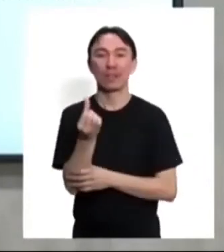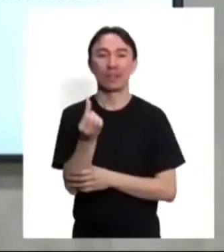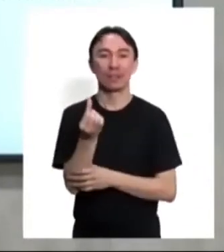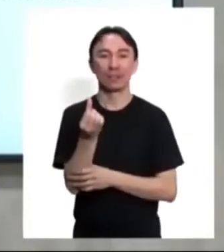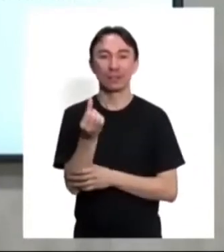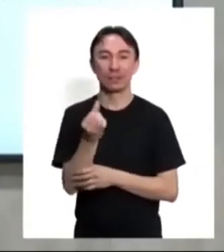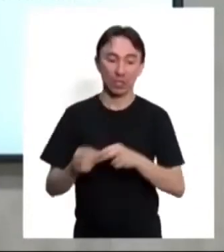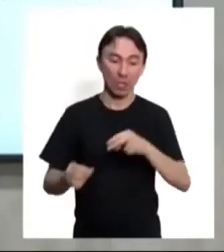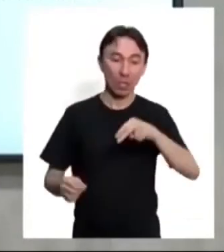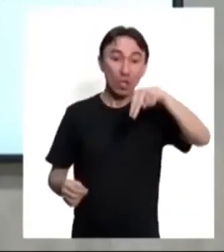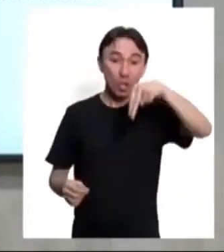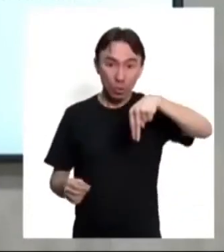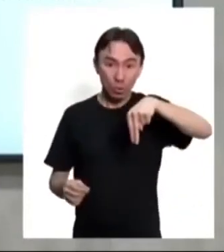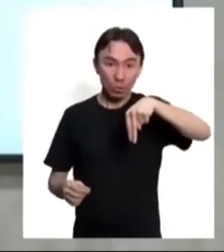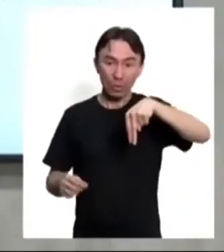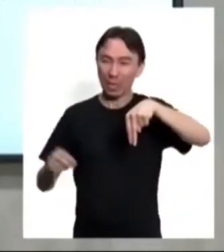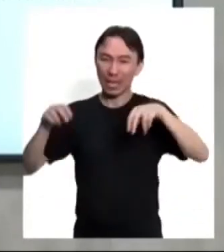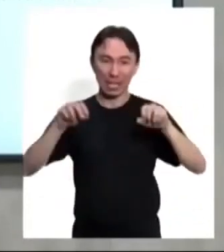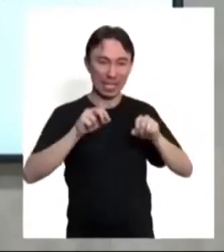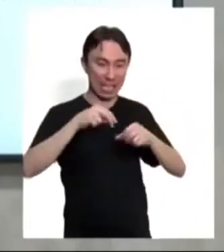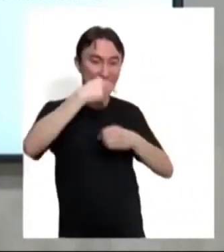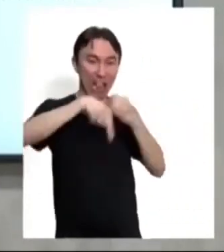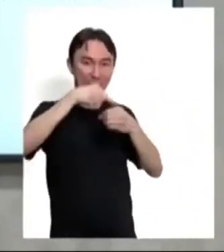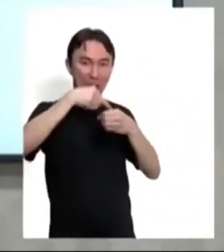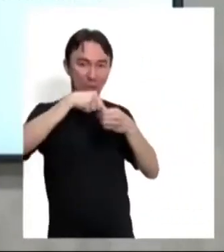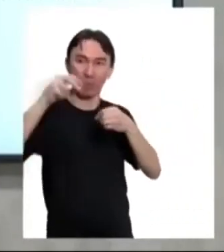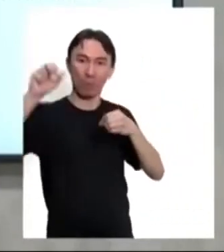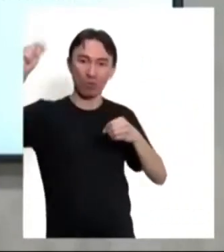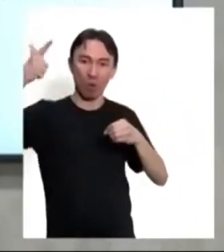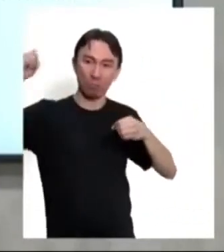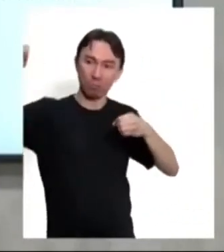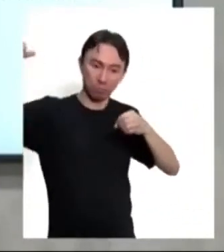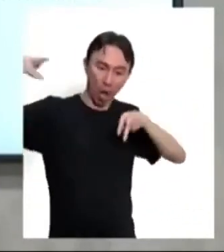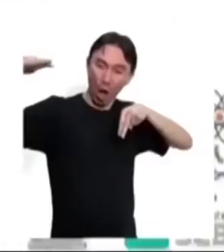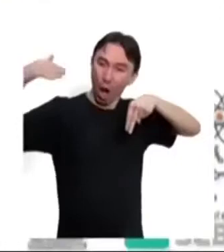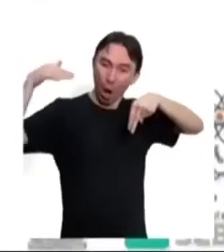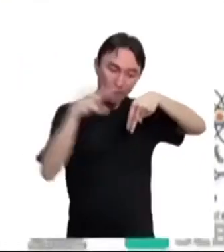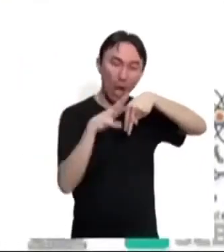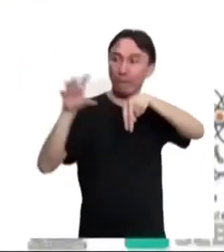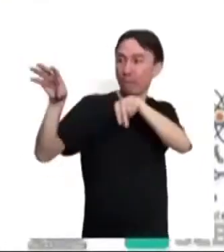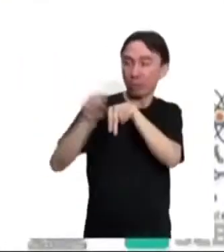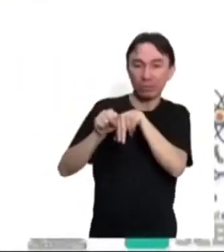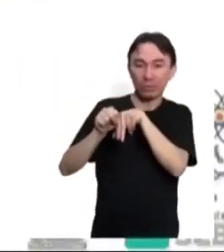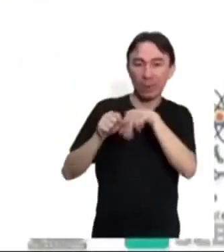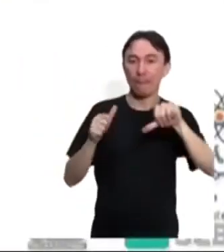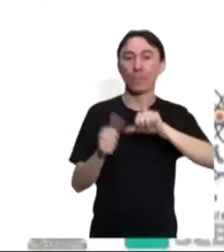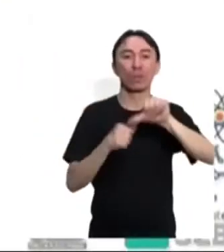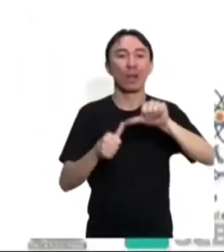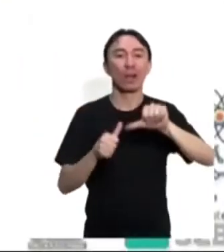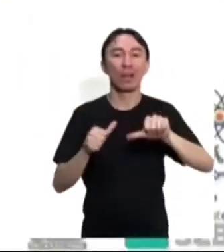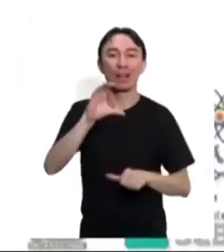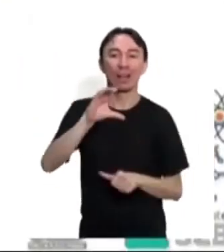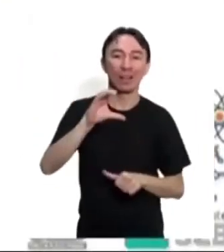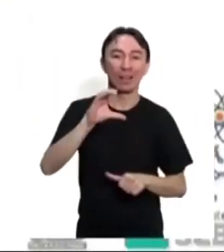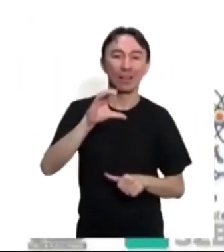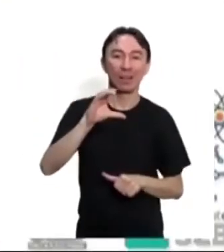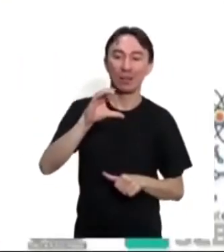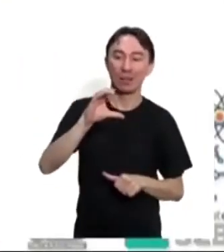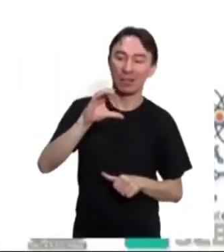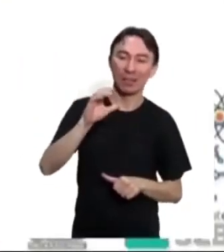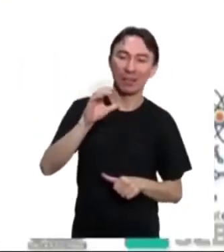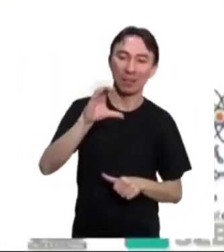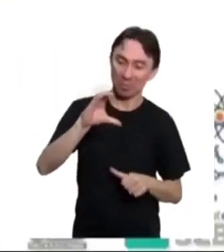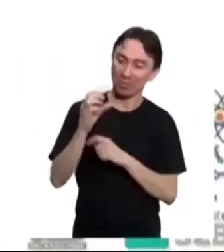quando recebe o nêutron do Sol, ele se transforma em carbono 14 no ar atmosférico. Aqui você